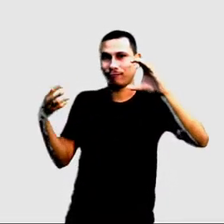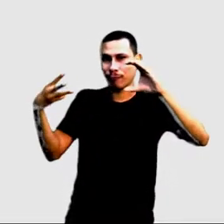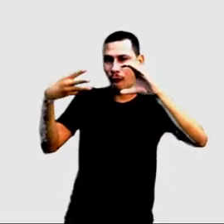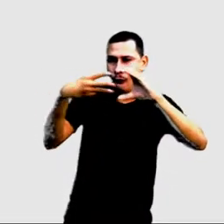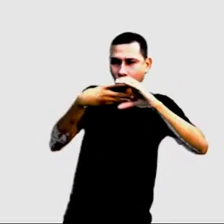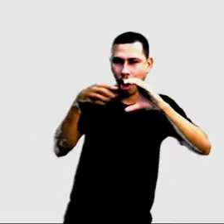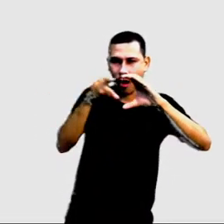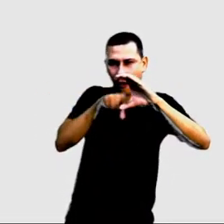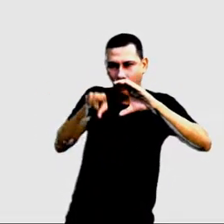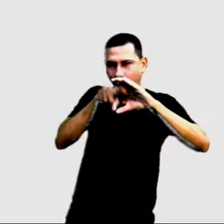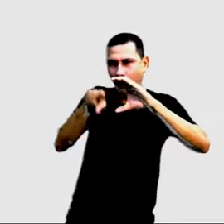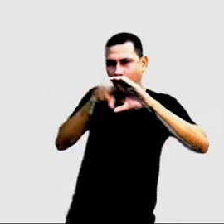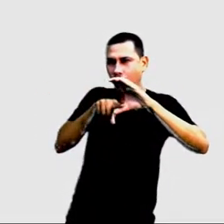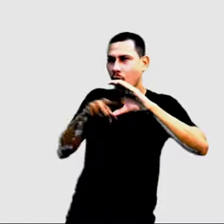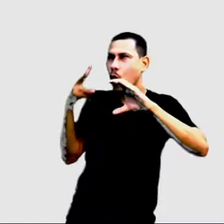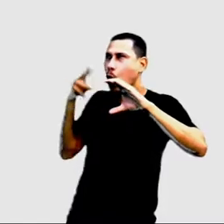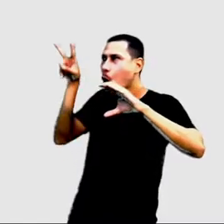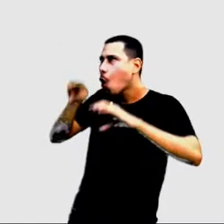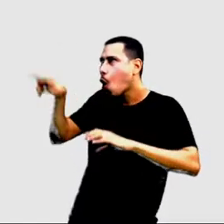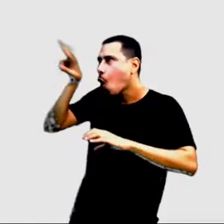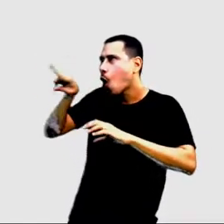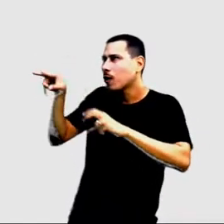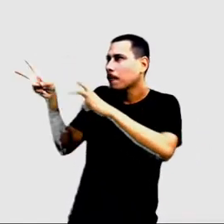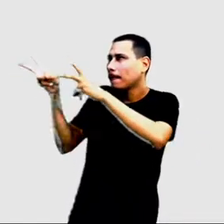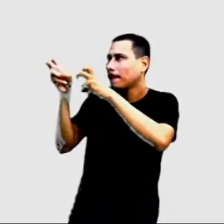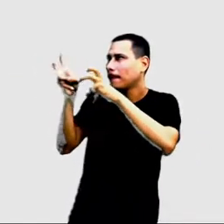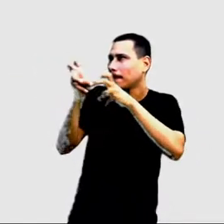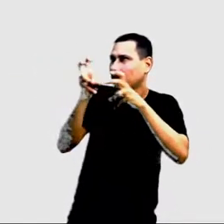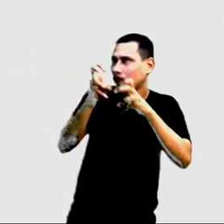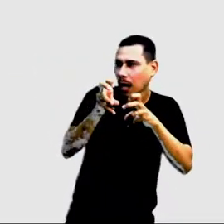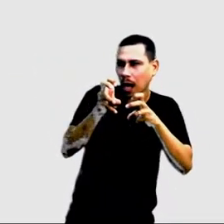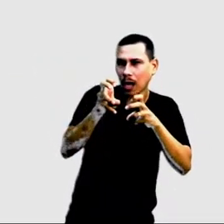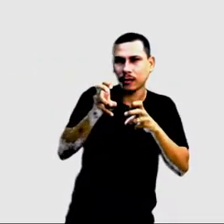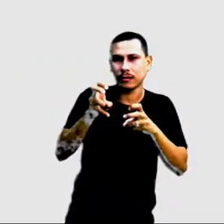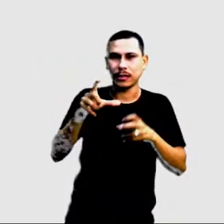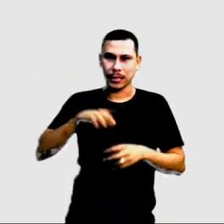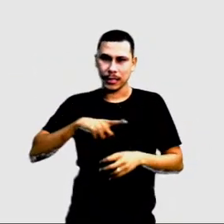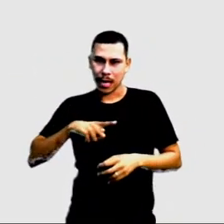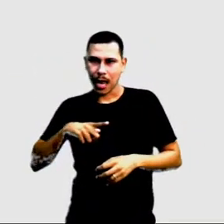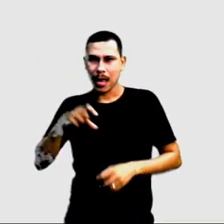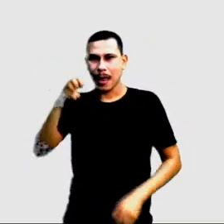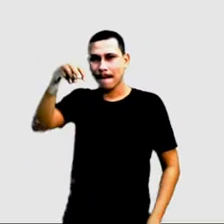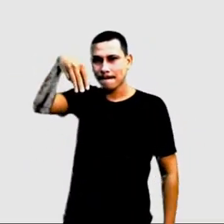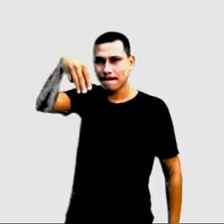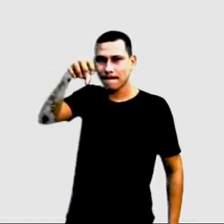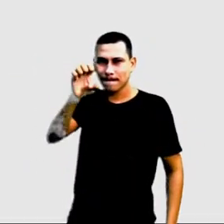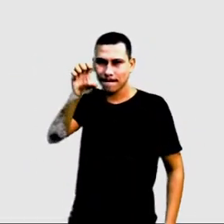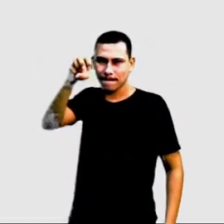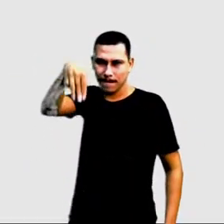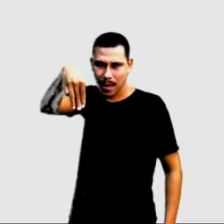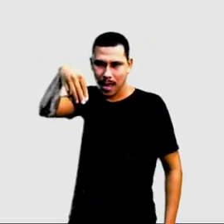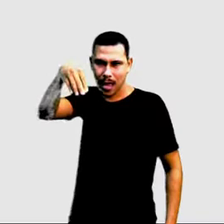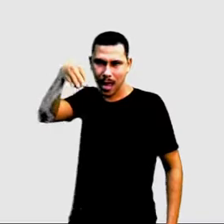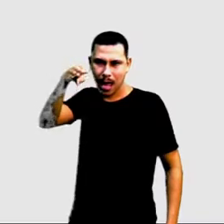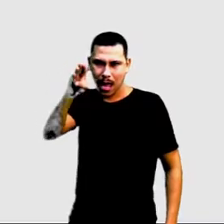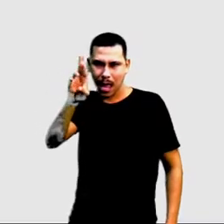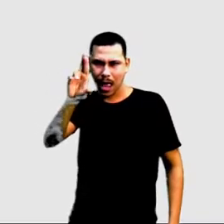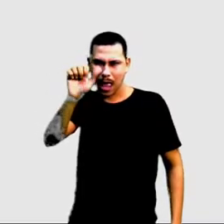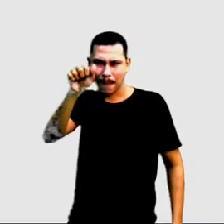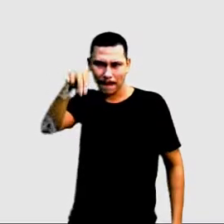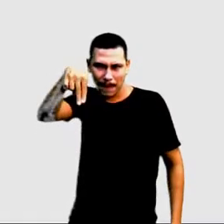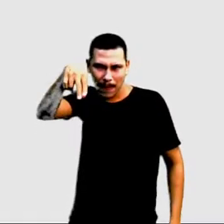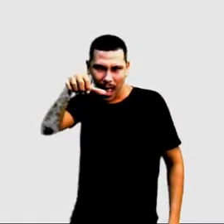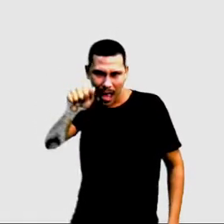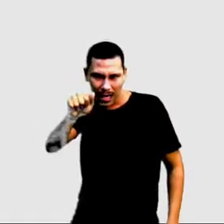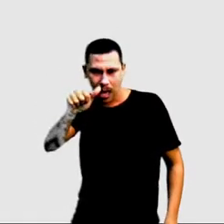lado direito, você vai observar que a gente já tem a membrana, tem a parte gelatinosa que a gente aprendeu na